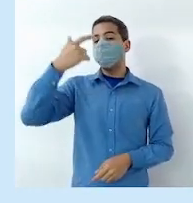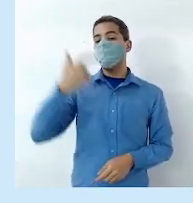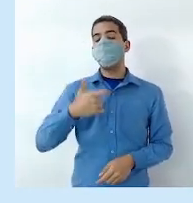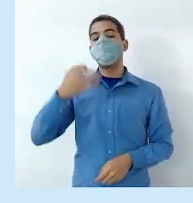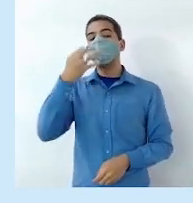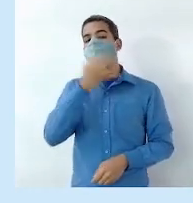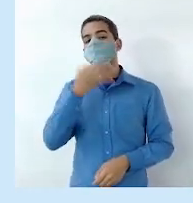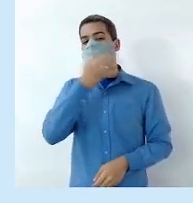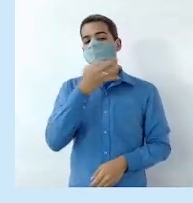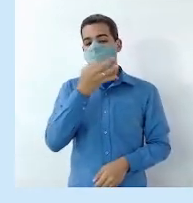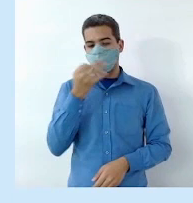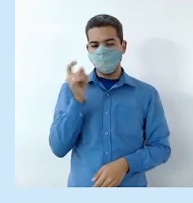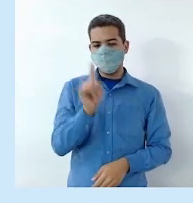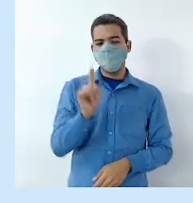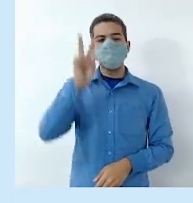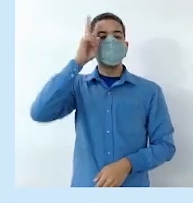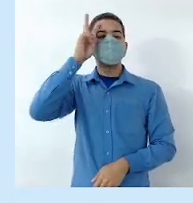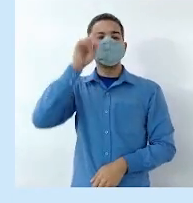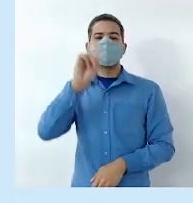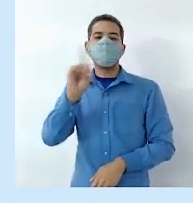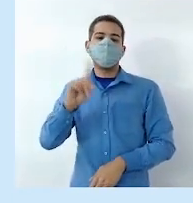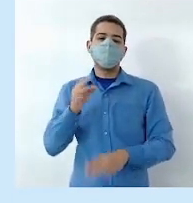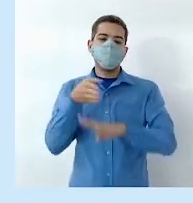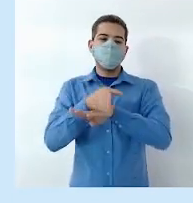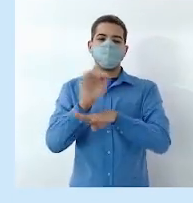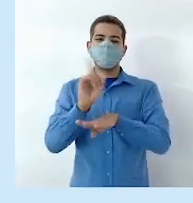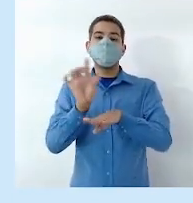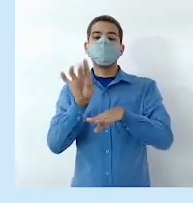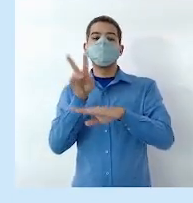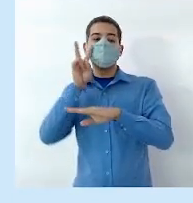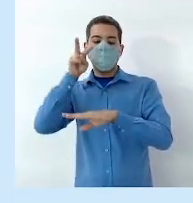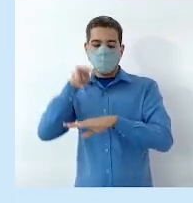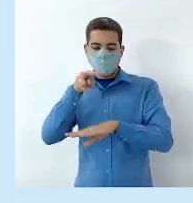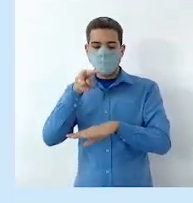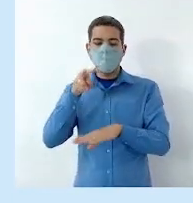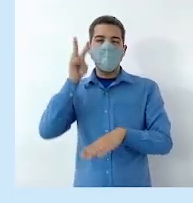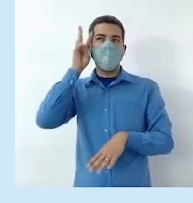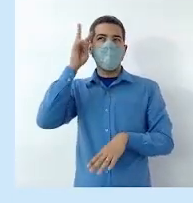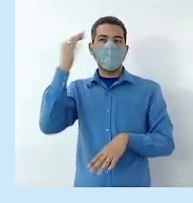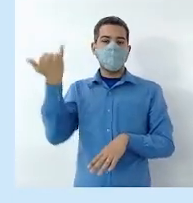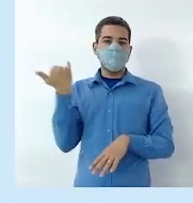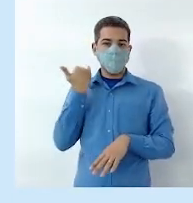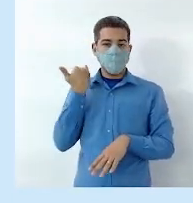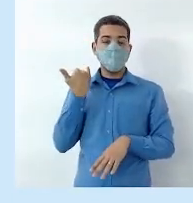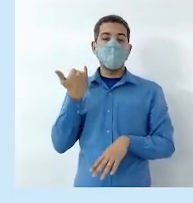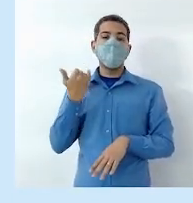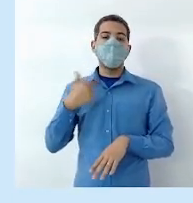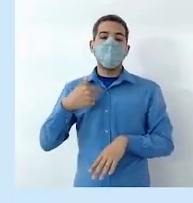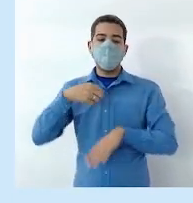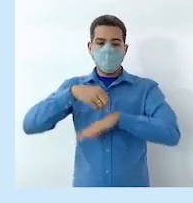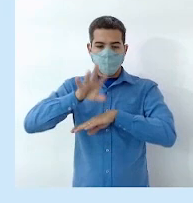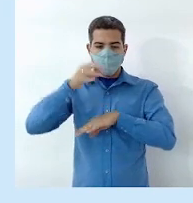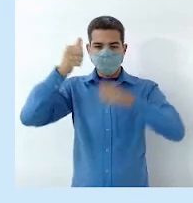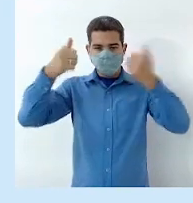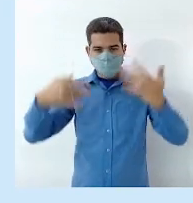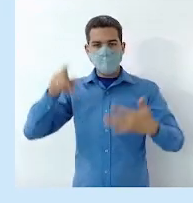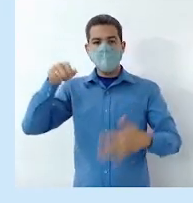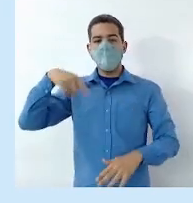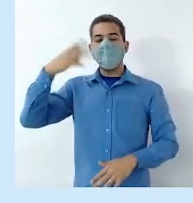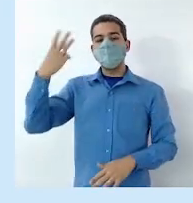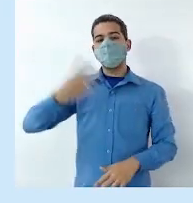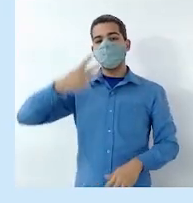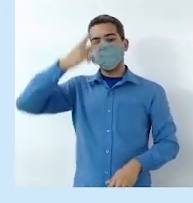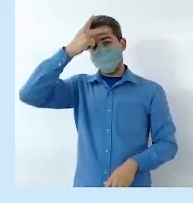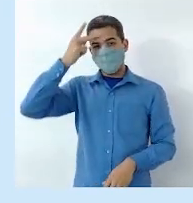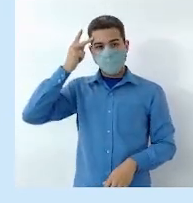parte da história, mas só está contando aquilo que viu ou ouviu, o foco narrativo vai estar sempre em terceira pessoa.